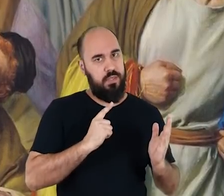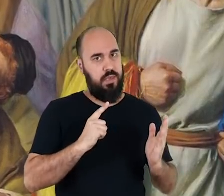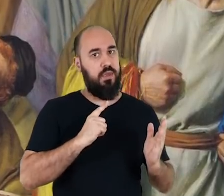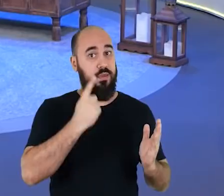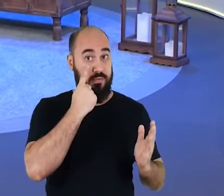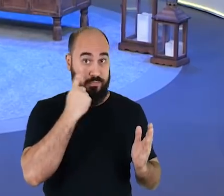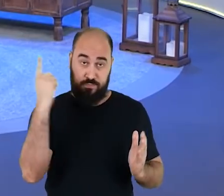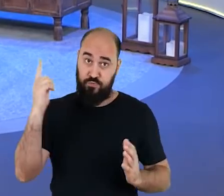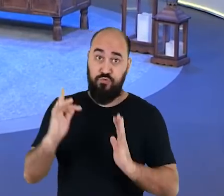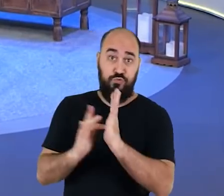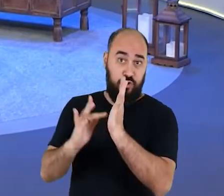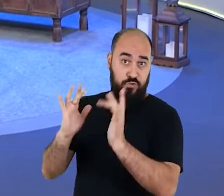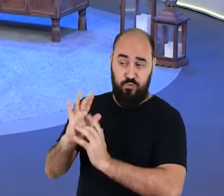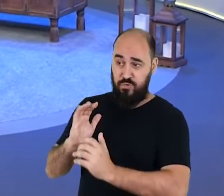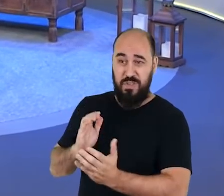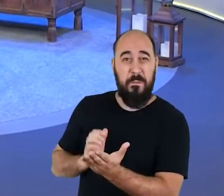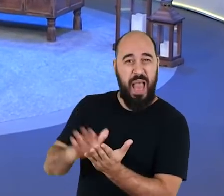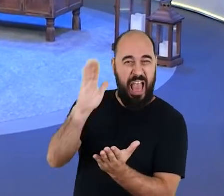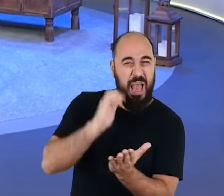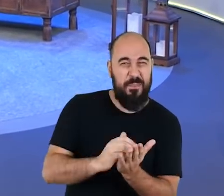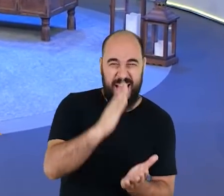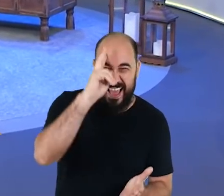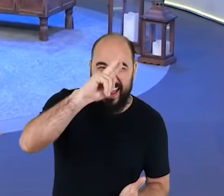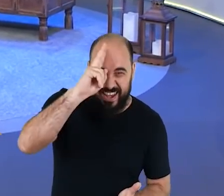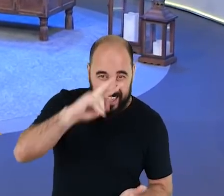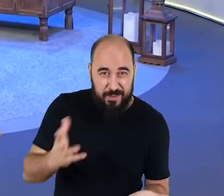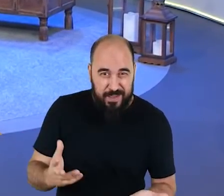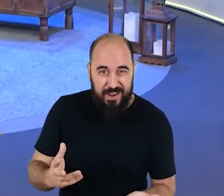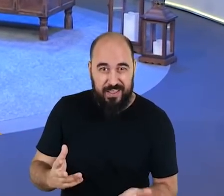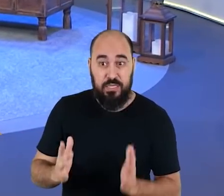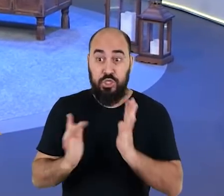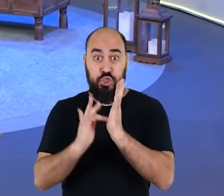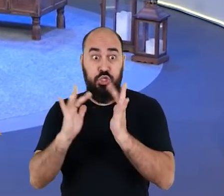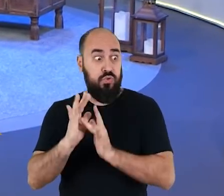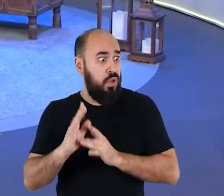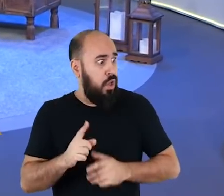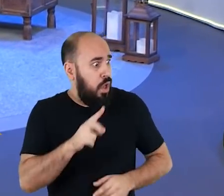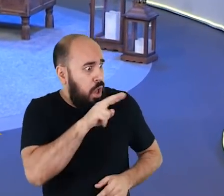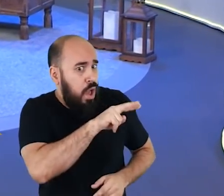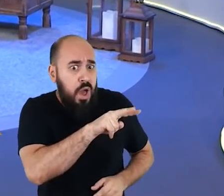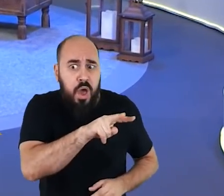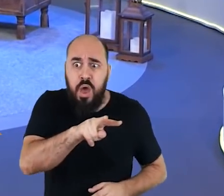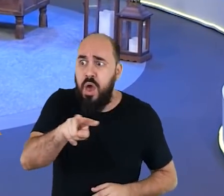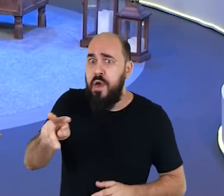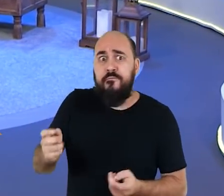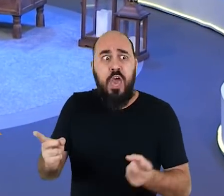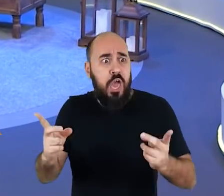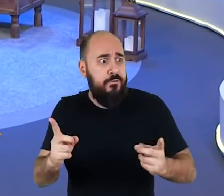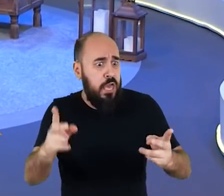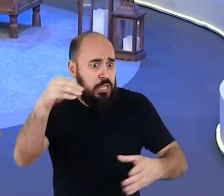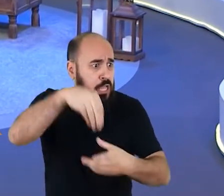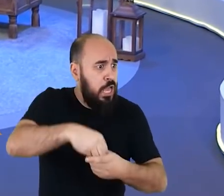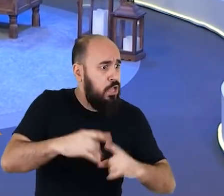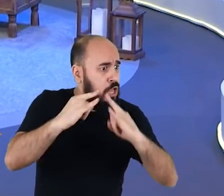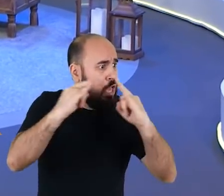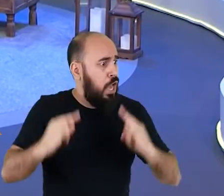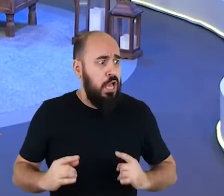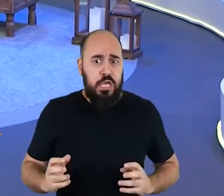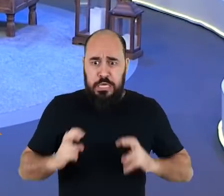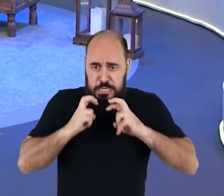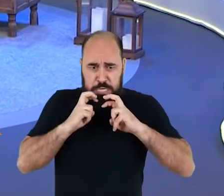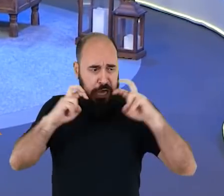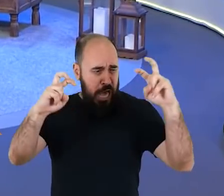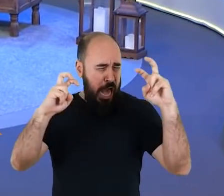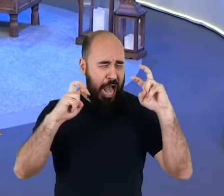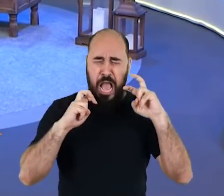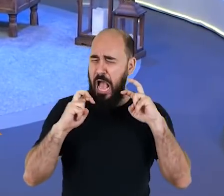templo. Eu imagino a voz irada de Jesus com um embargo na garganta,